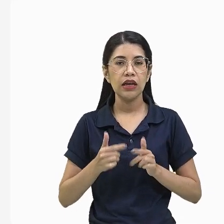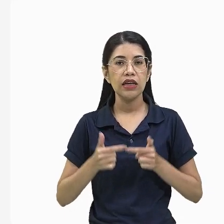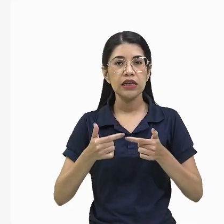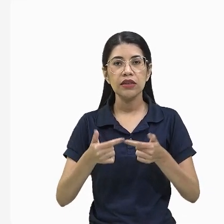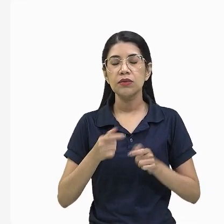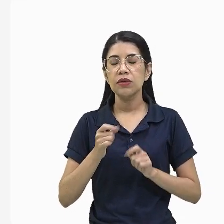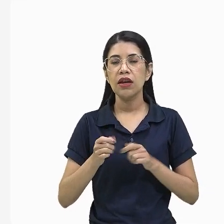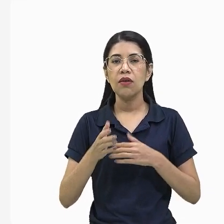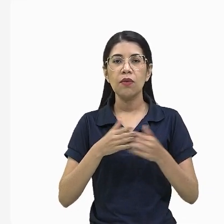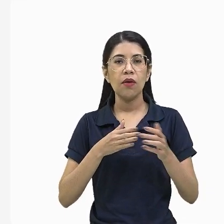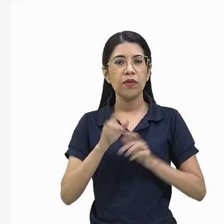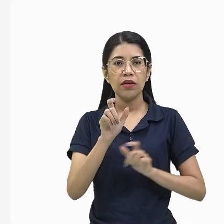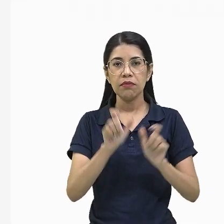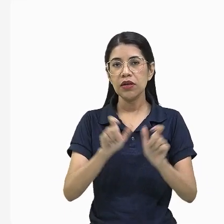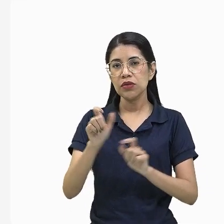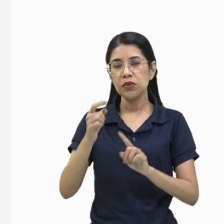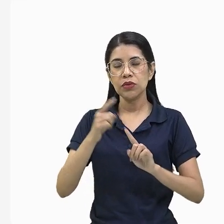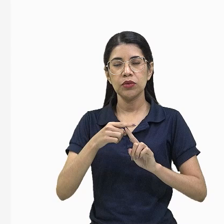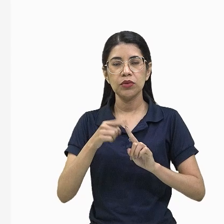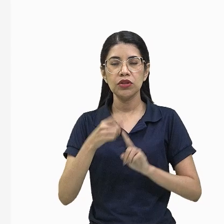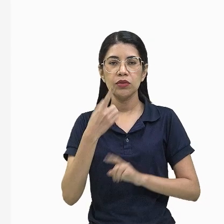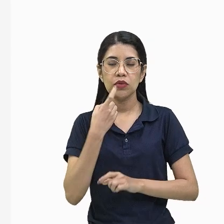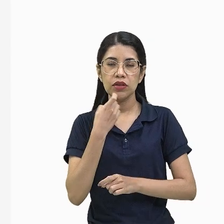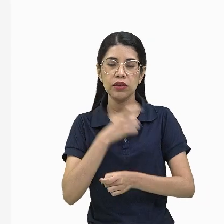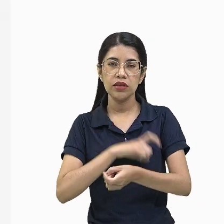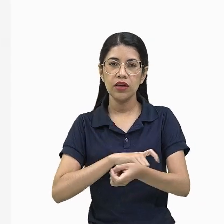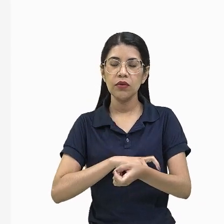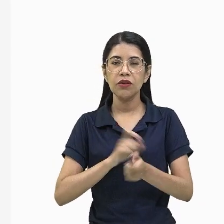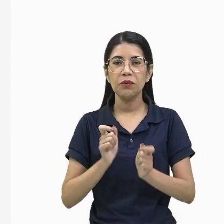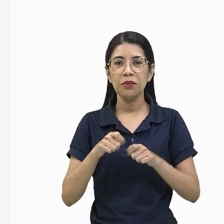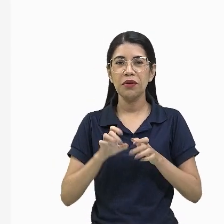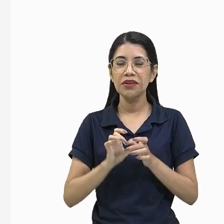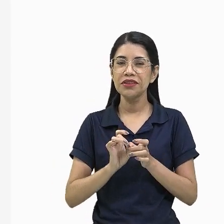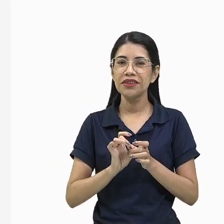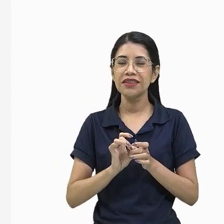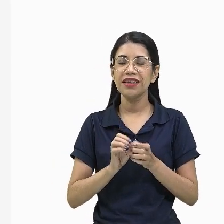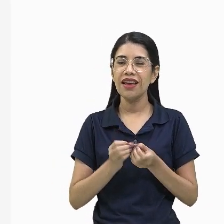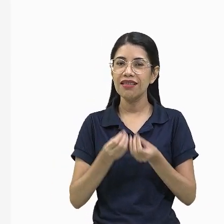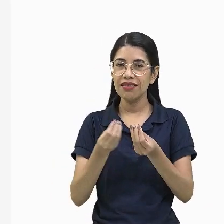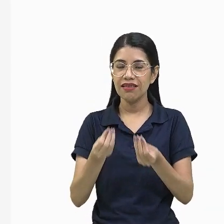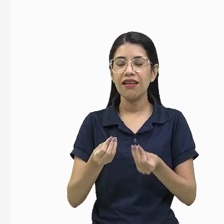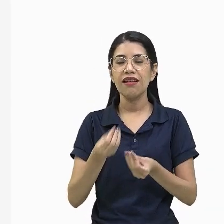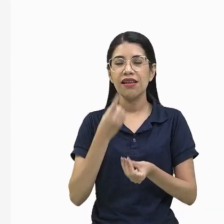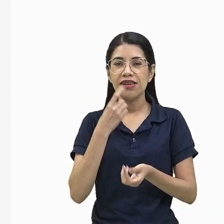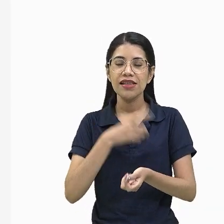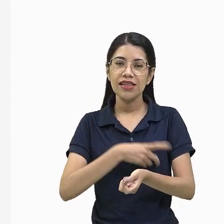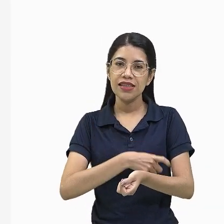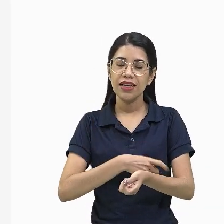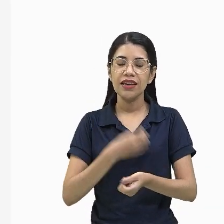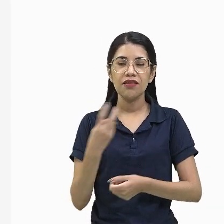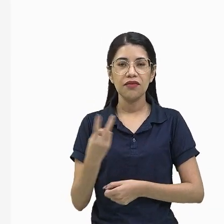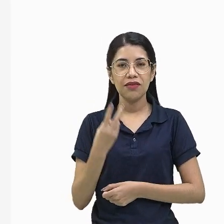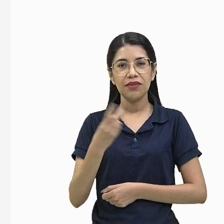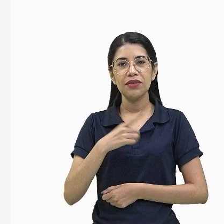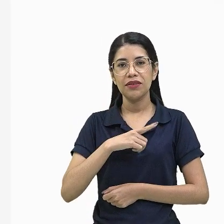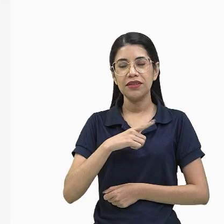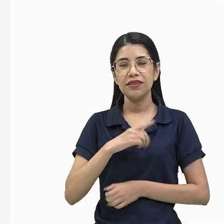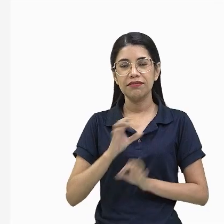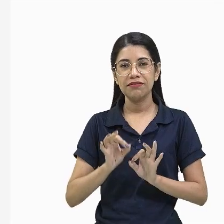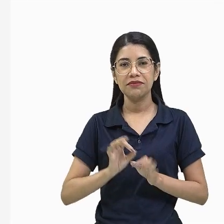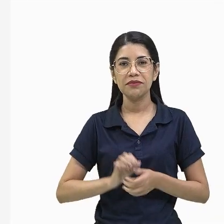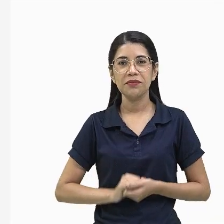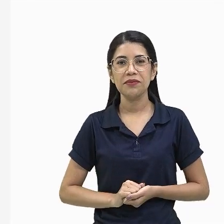qualquer tipo sanguíneo pode ser uma doadora e pode doar sangue. O sangue dela é muito valioso.